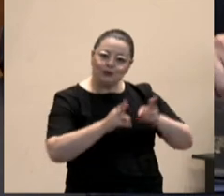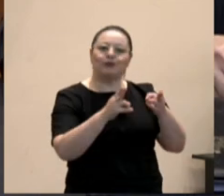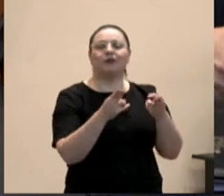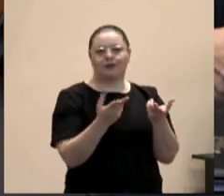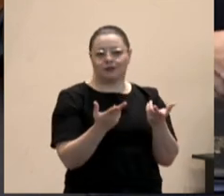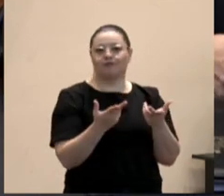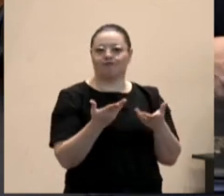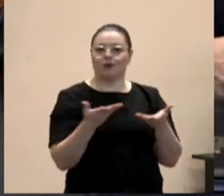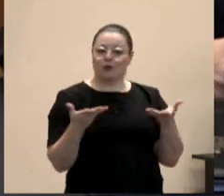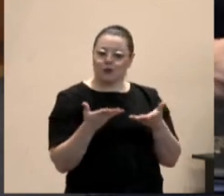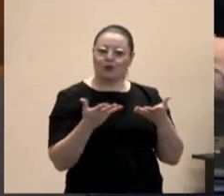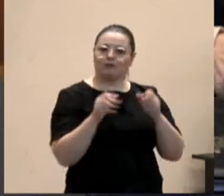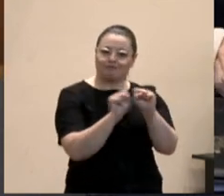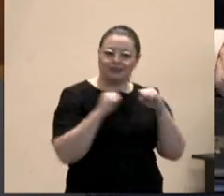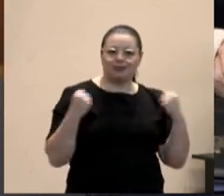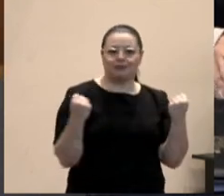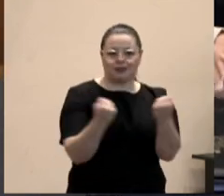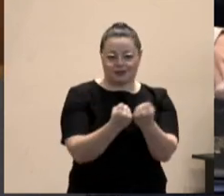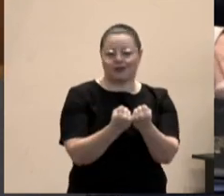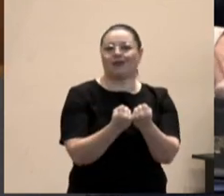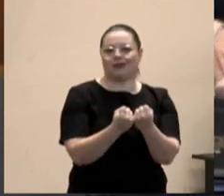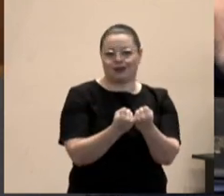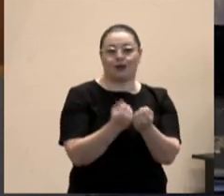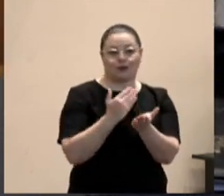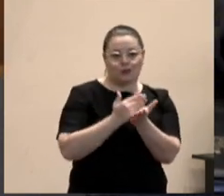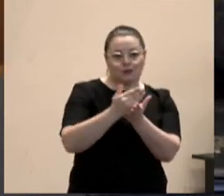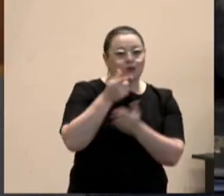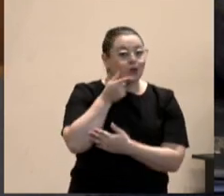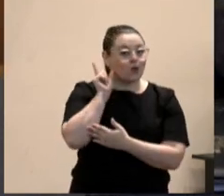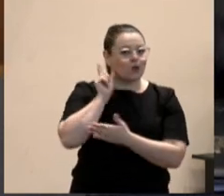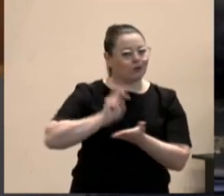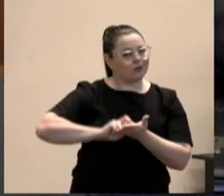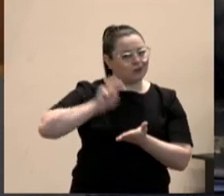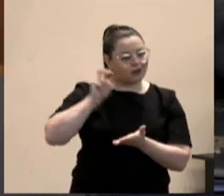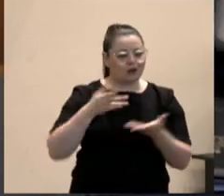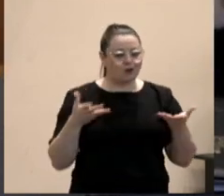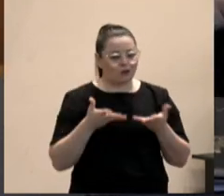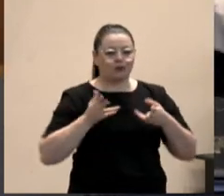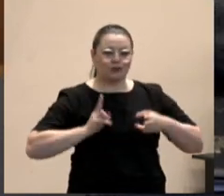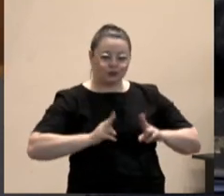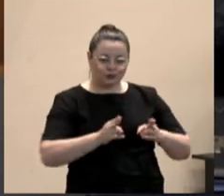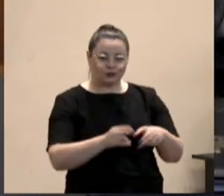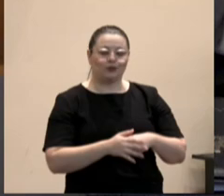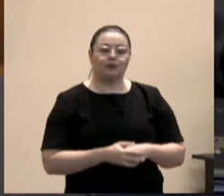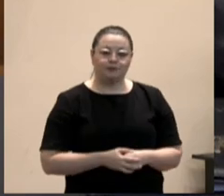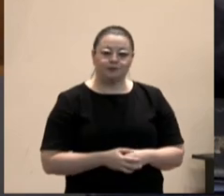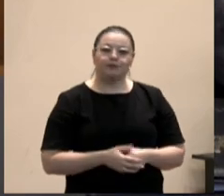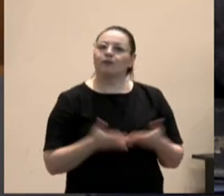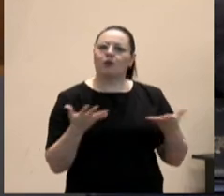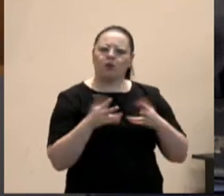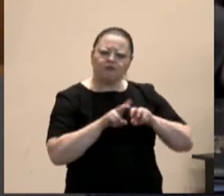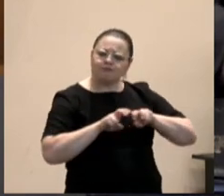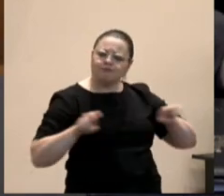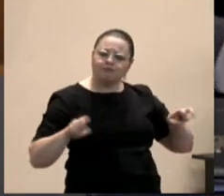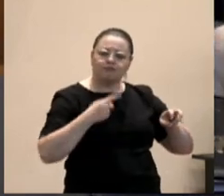trabalhos desse seminário, que teve início ontem pela manhã. Não é? É uma mesa